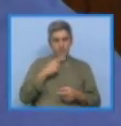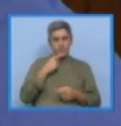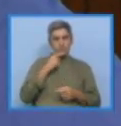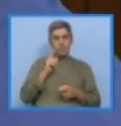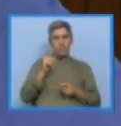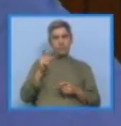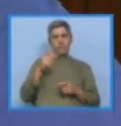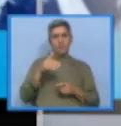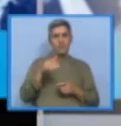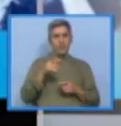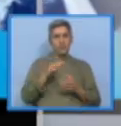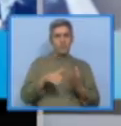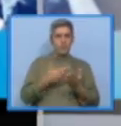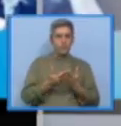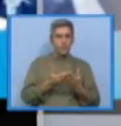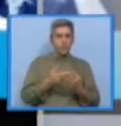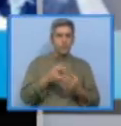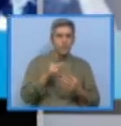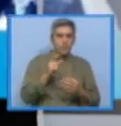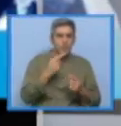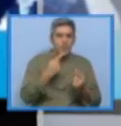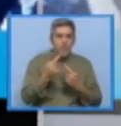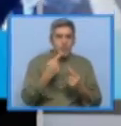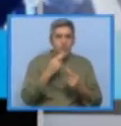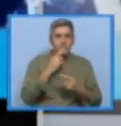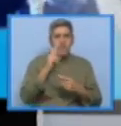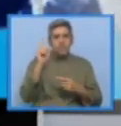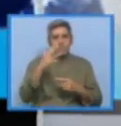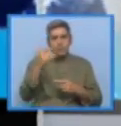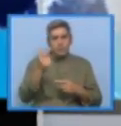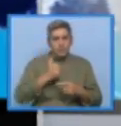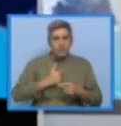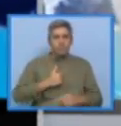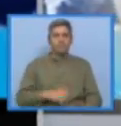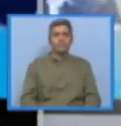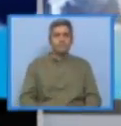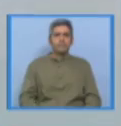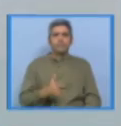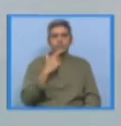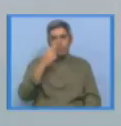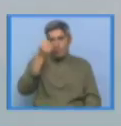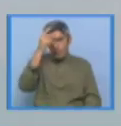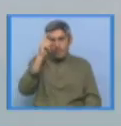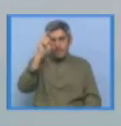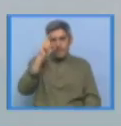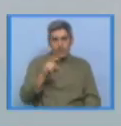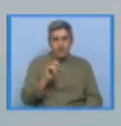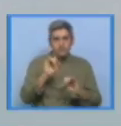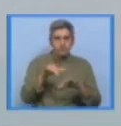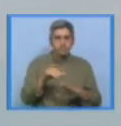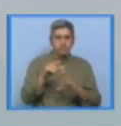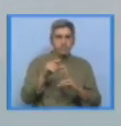Gonçalo vai propor para o diálogo em Fátima no próximo sábado. Também não nos podemos esquecer que as jornadas vão